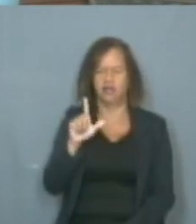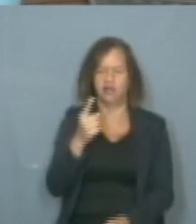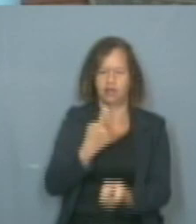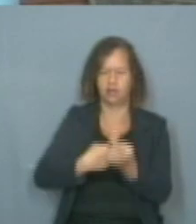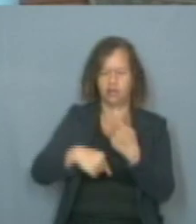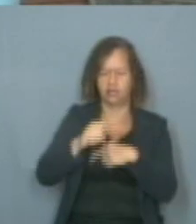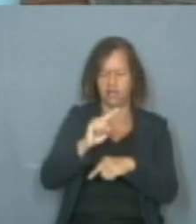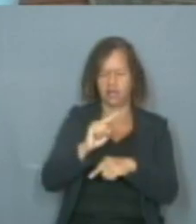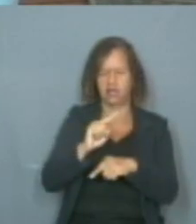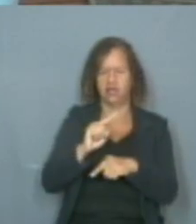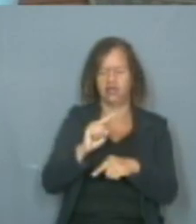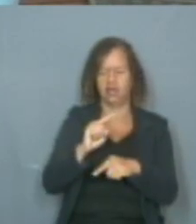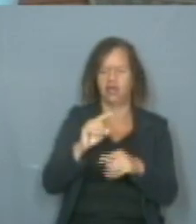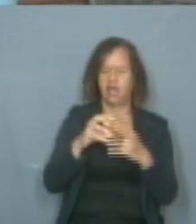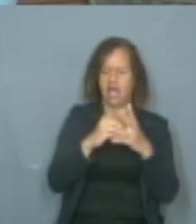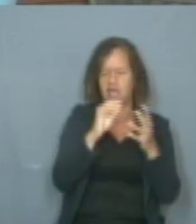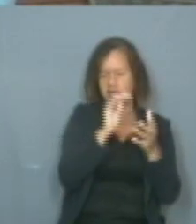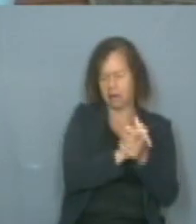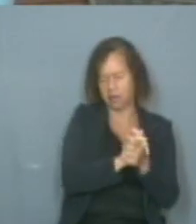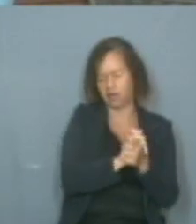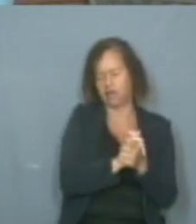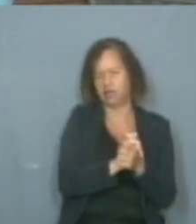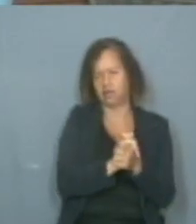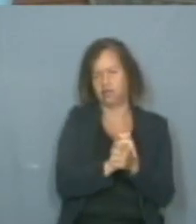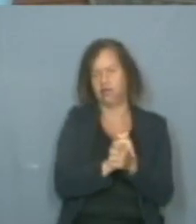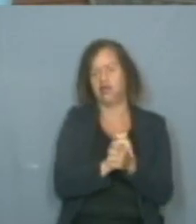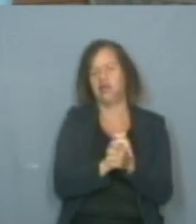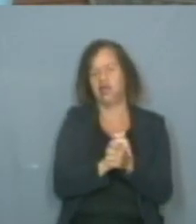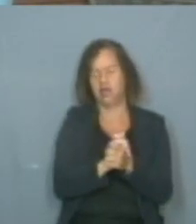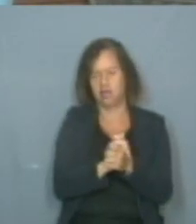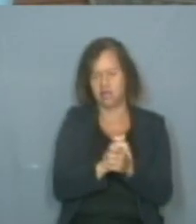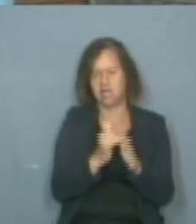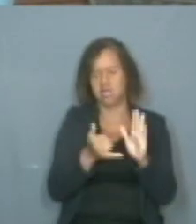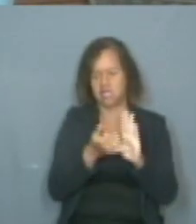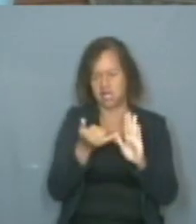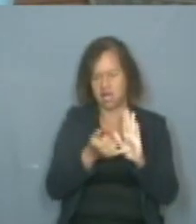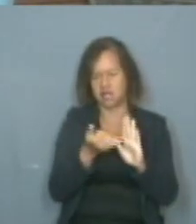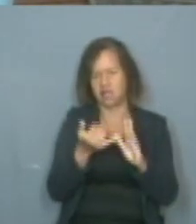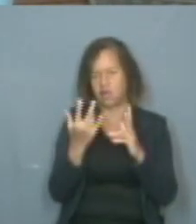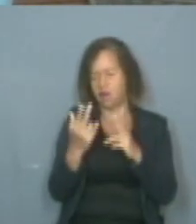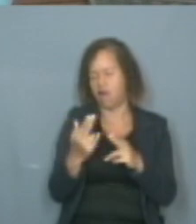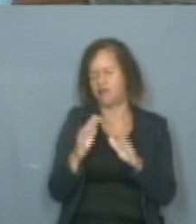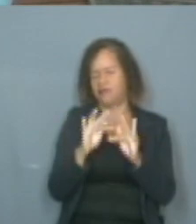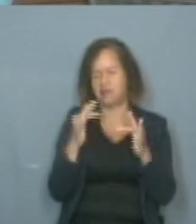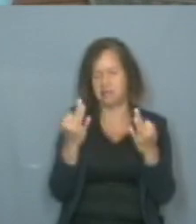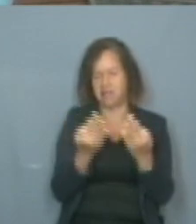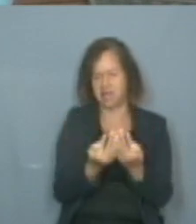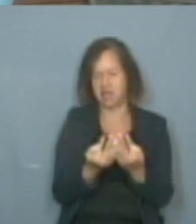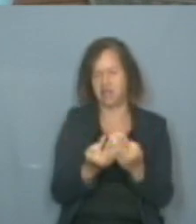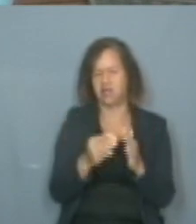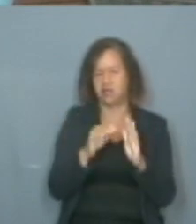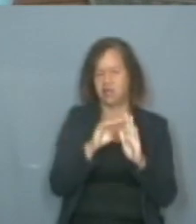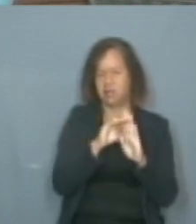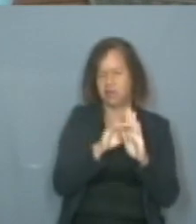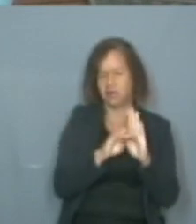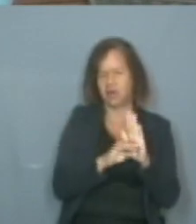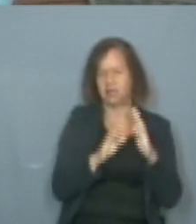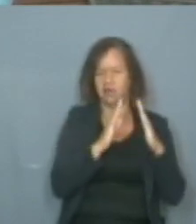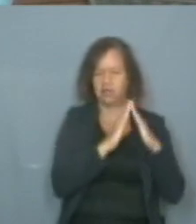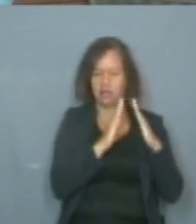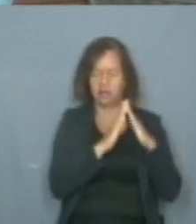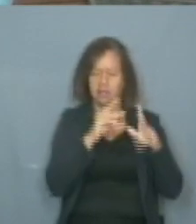convertida ou não em casamento, a inscrição como entidade familiar nos programas de